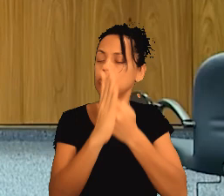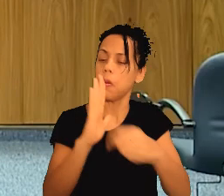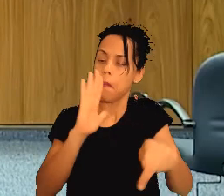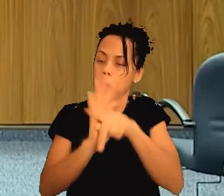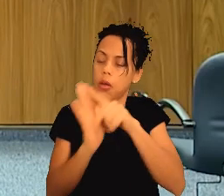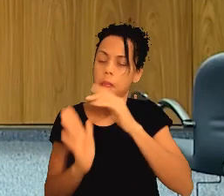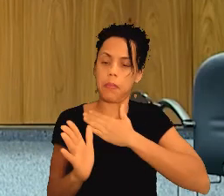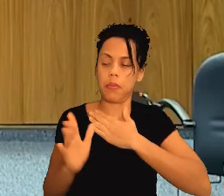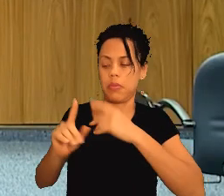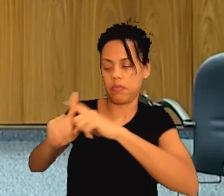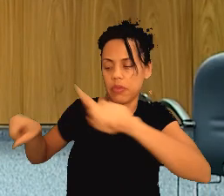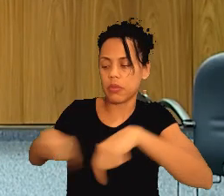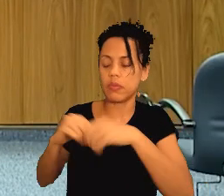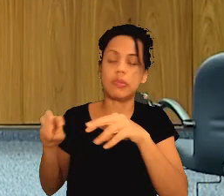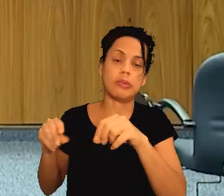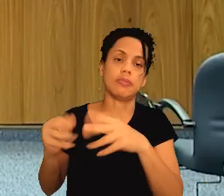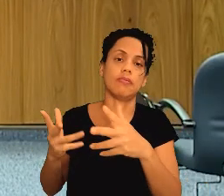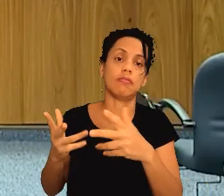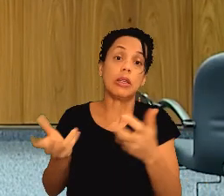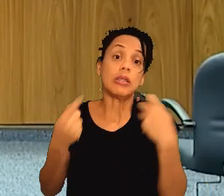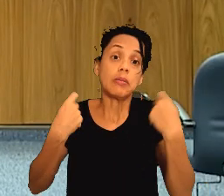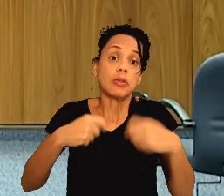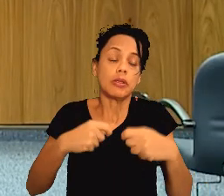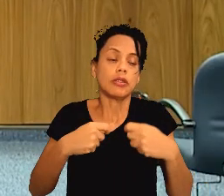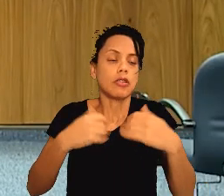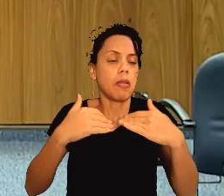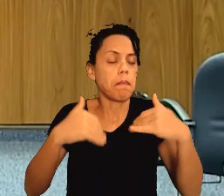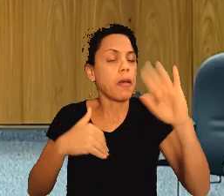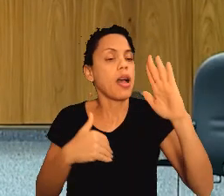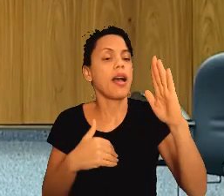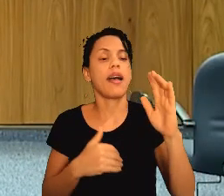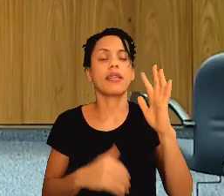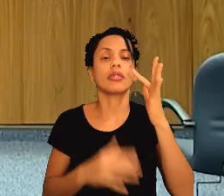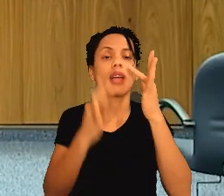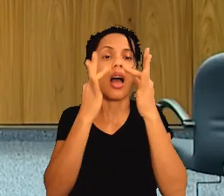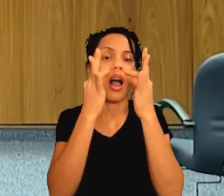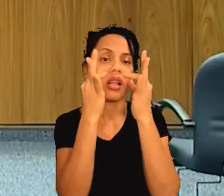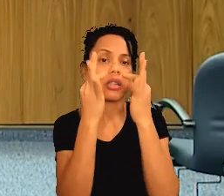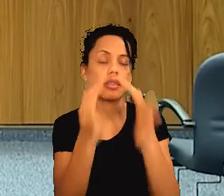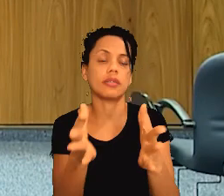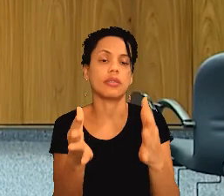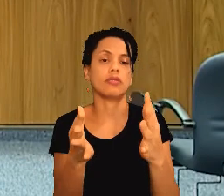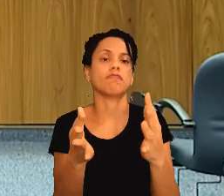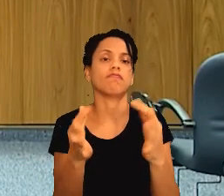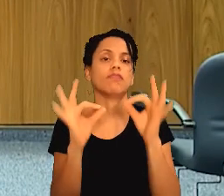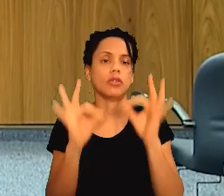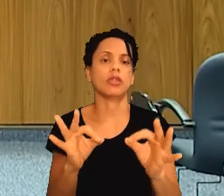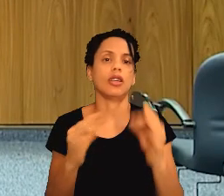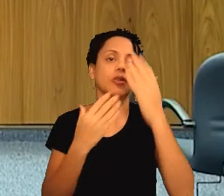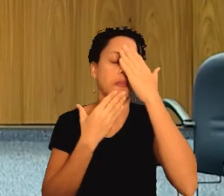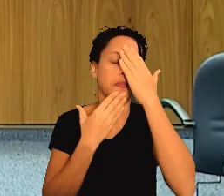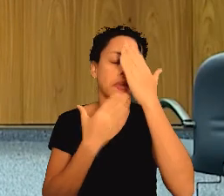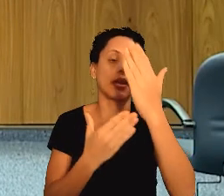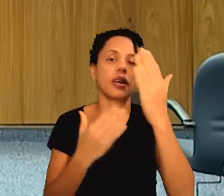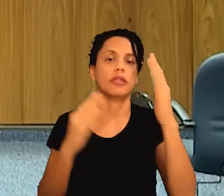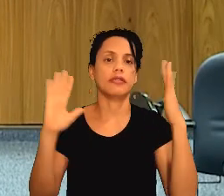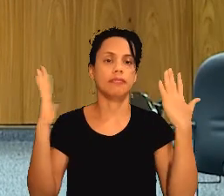lutar pelos seus territórios, mas a gente precisa estar mais aberto para ouvi-los, de fato. Obrigada.